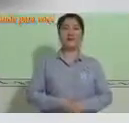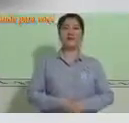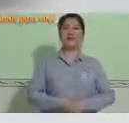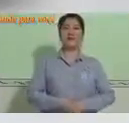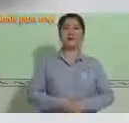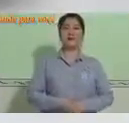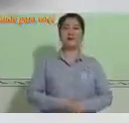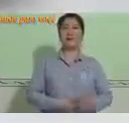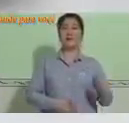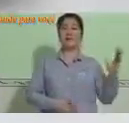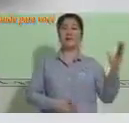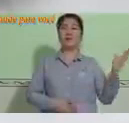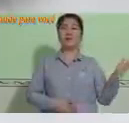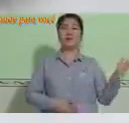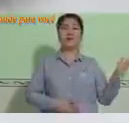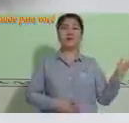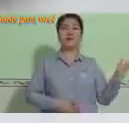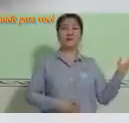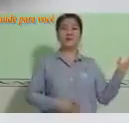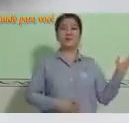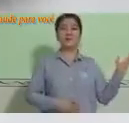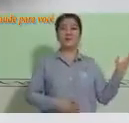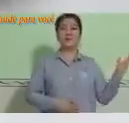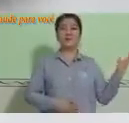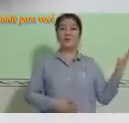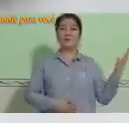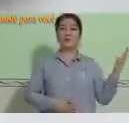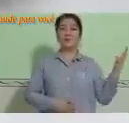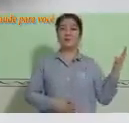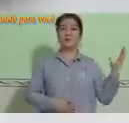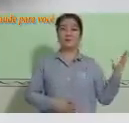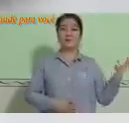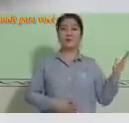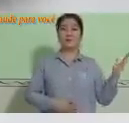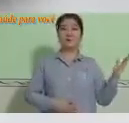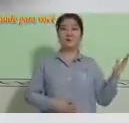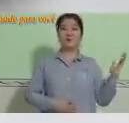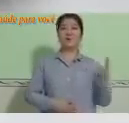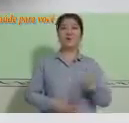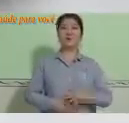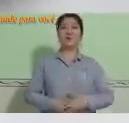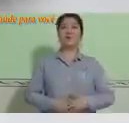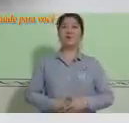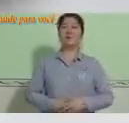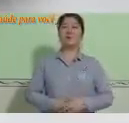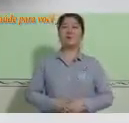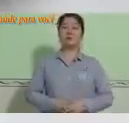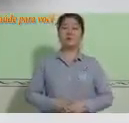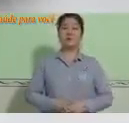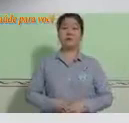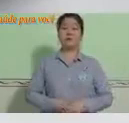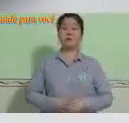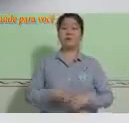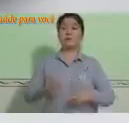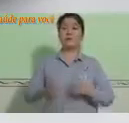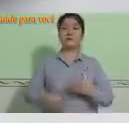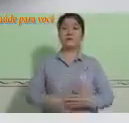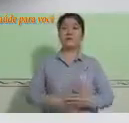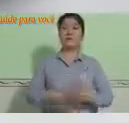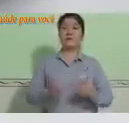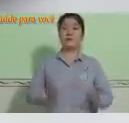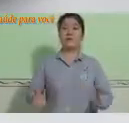Além disso, é mais comum em grávidas, pessoas com diabetes, pacientes com infecções do pulmão ou